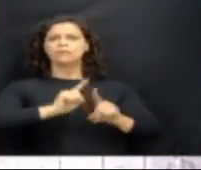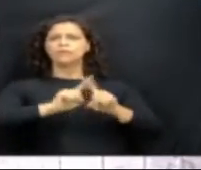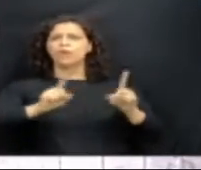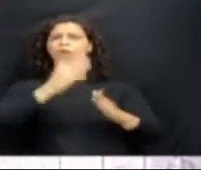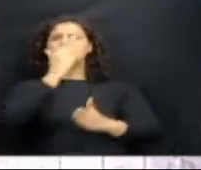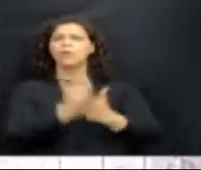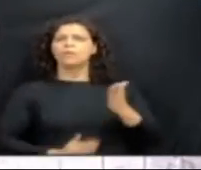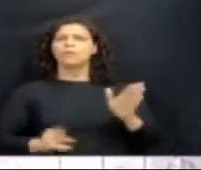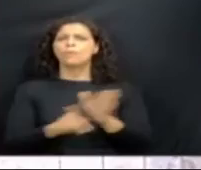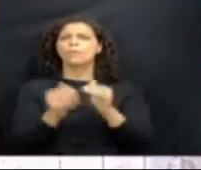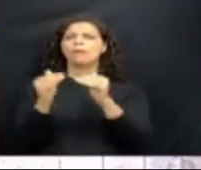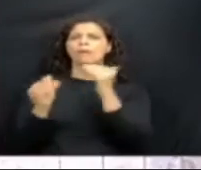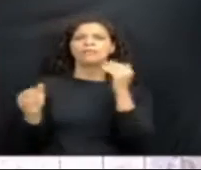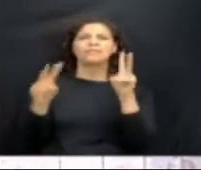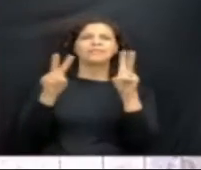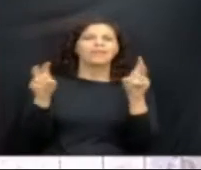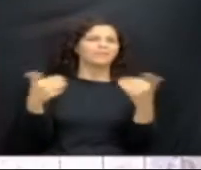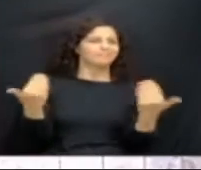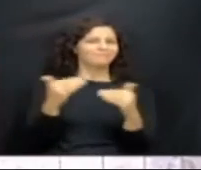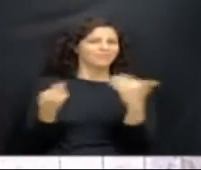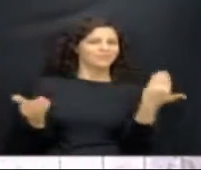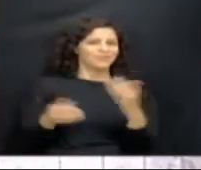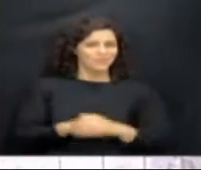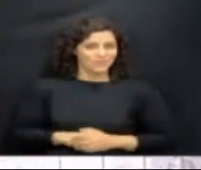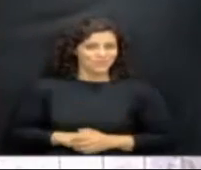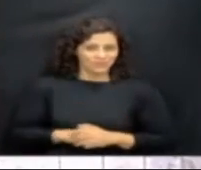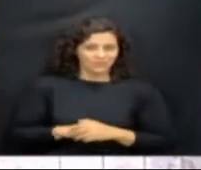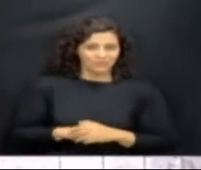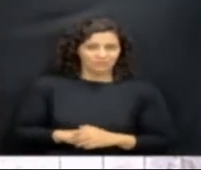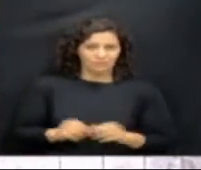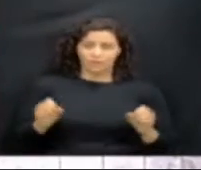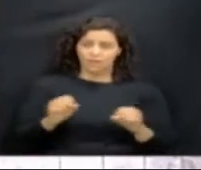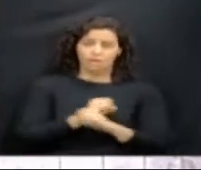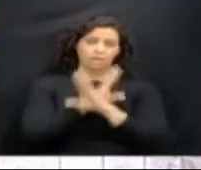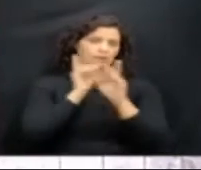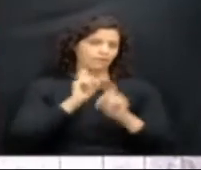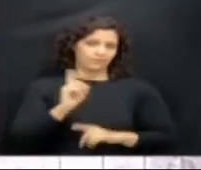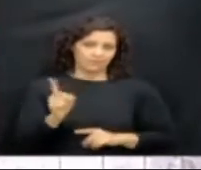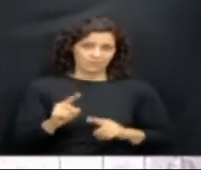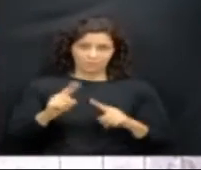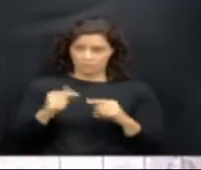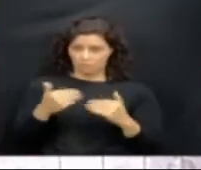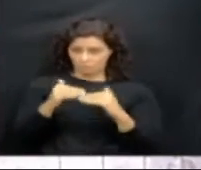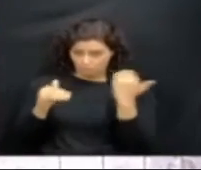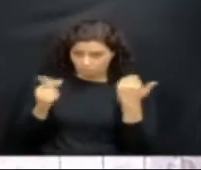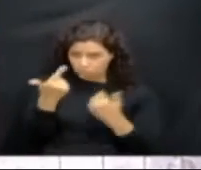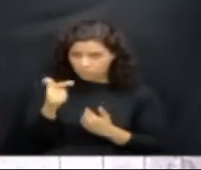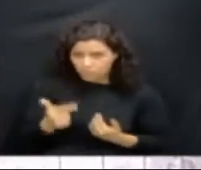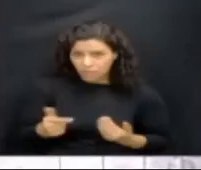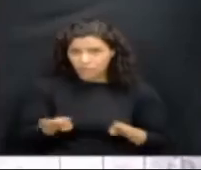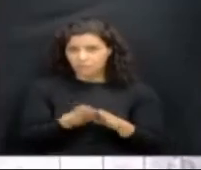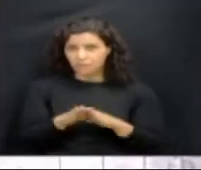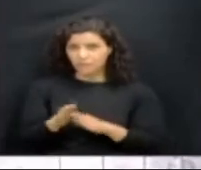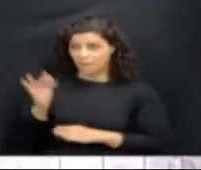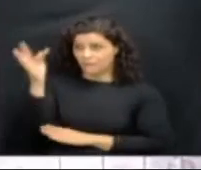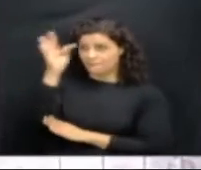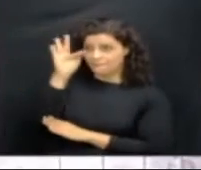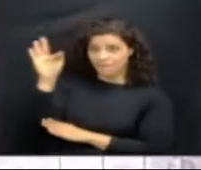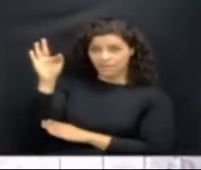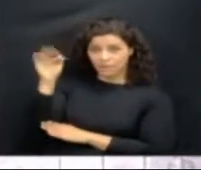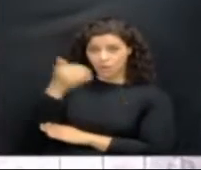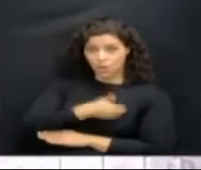Não tem compatibilidade temática. Claro que não. Será que não existe compatibilidade? A União garantir isso?